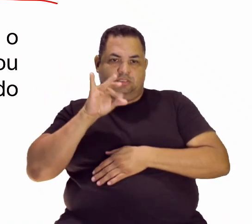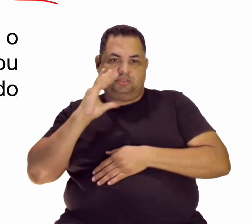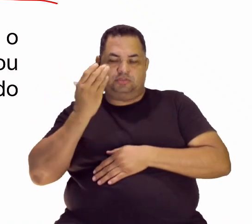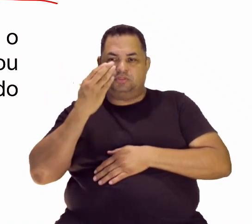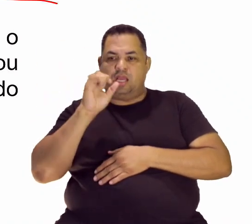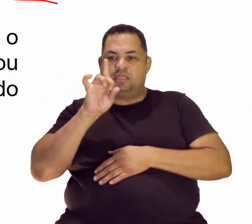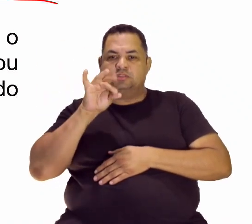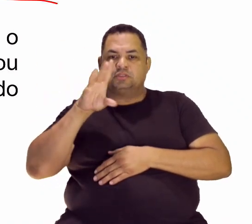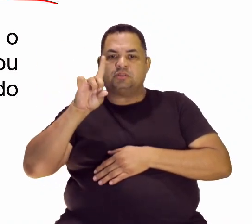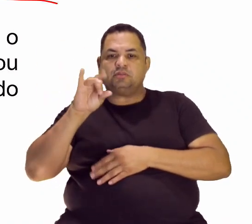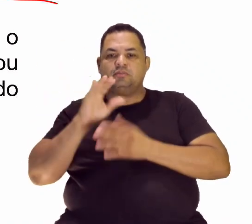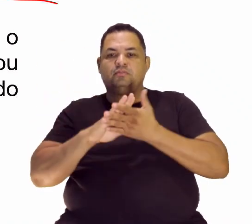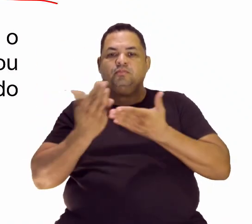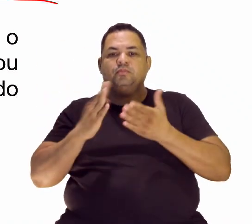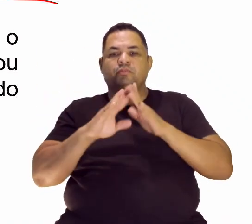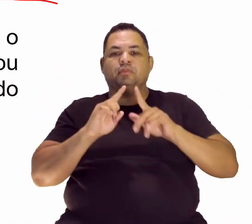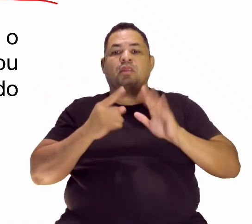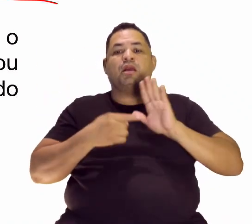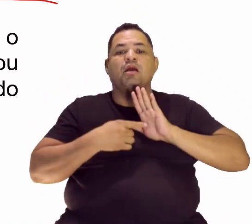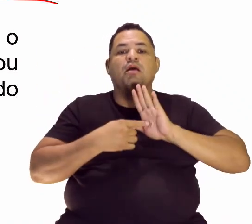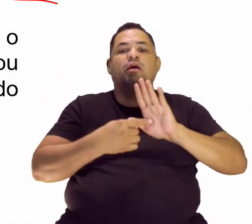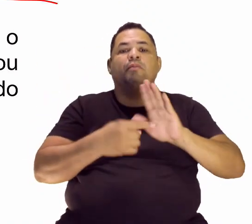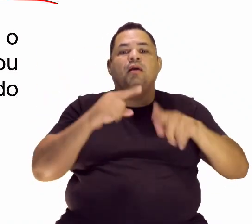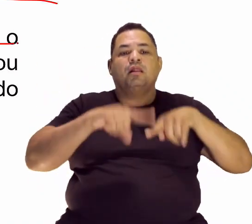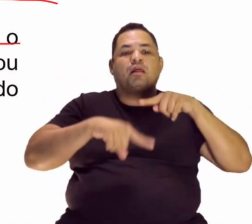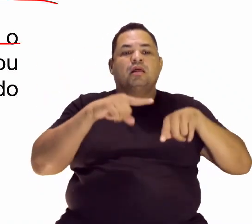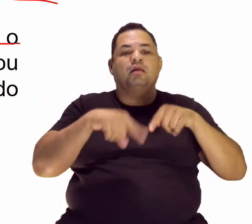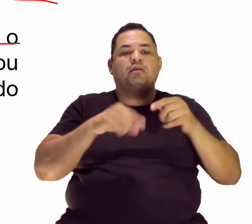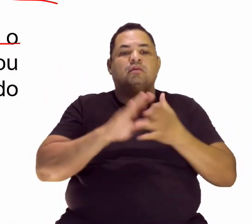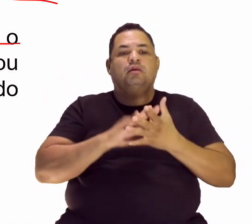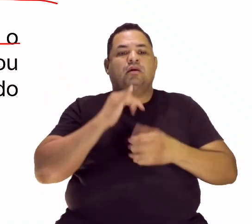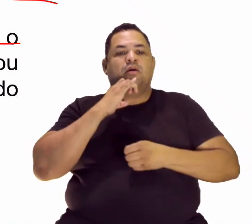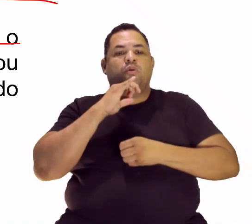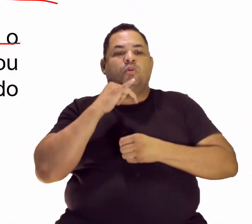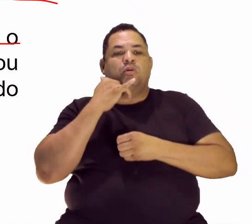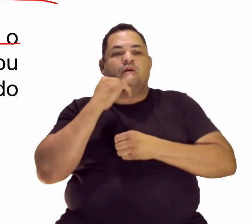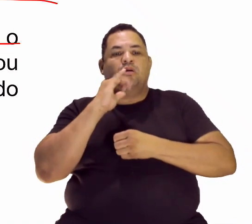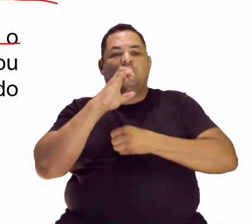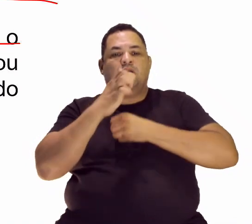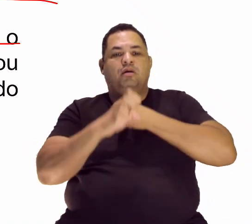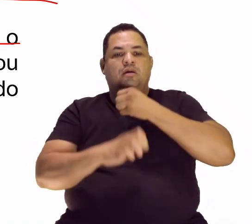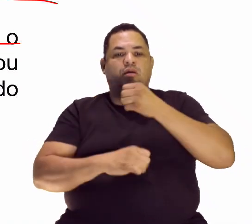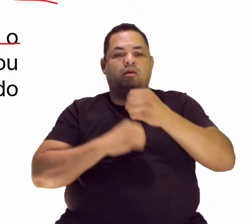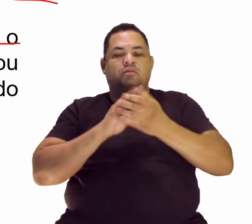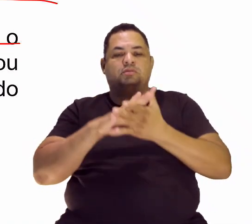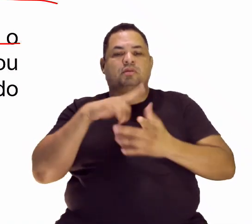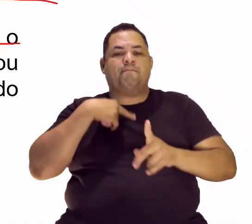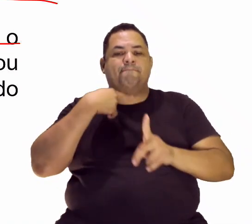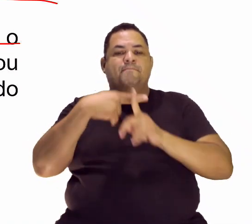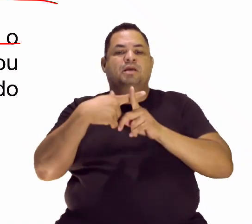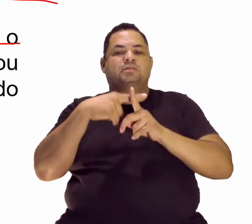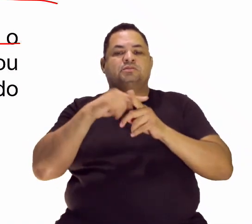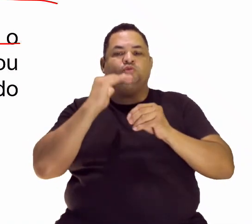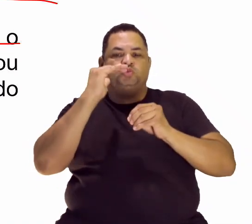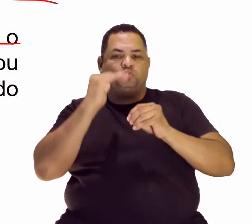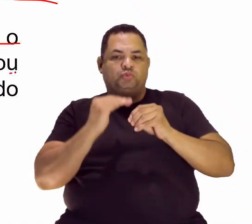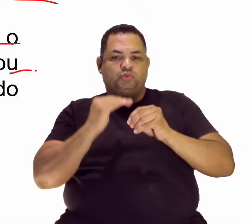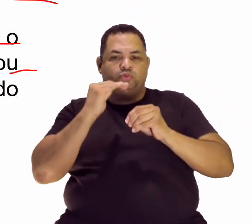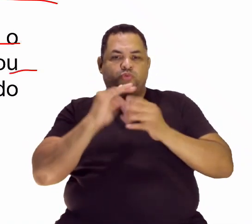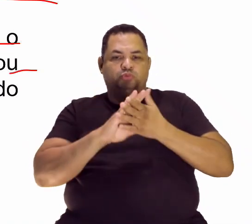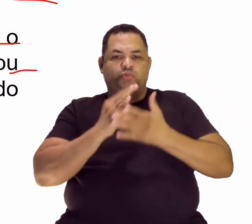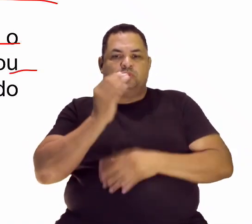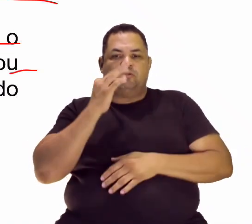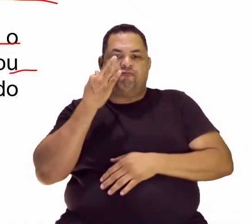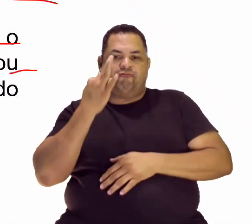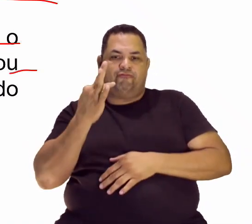actinídeos. Exatamente, que são aqueles que apresentam o elétron mais energético no subnível F,